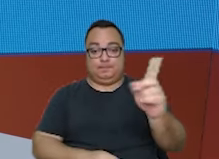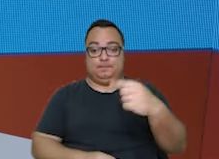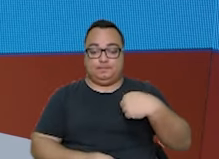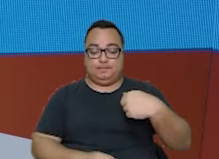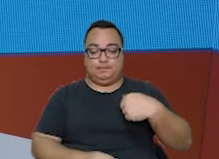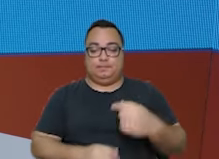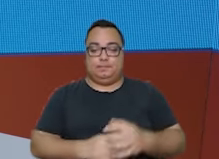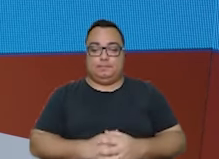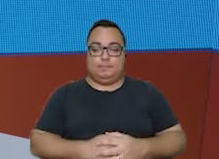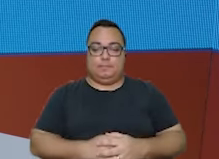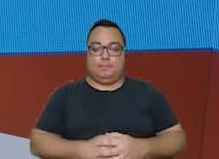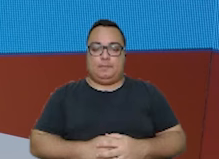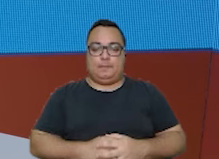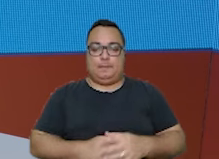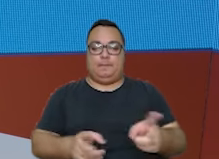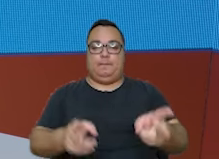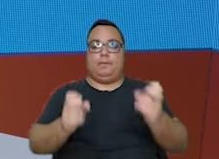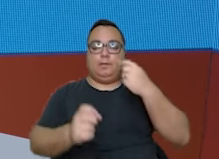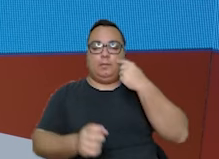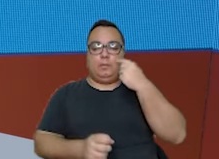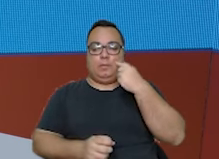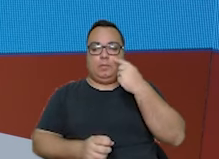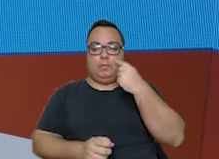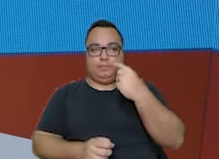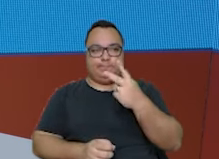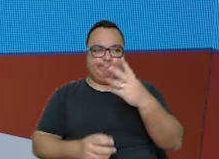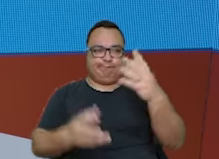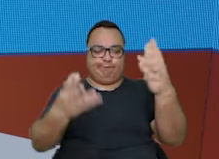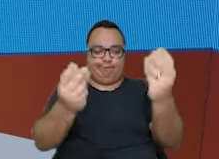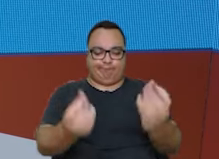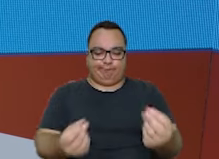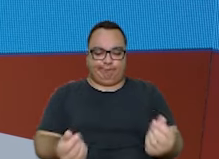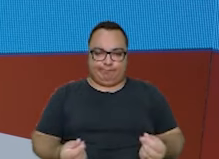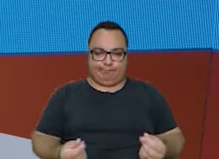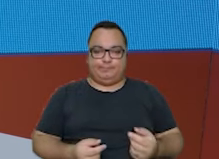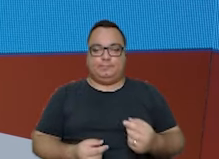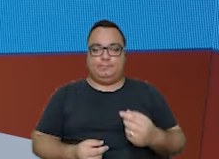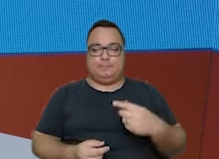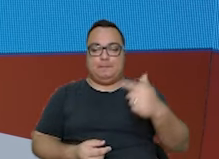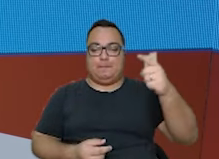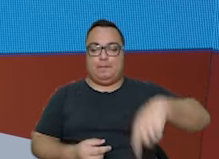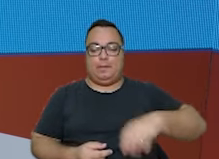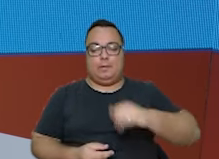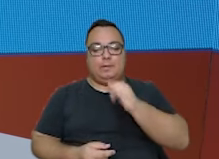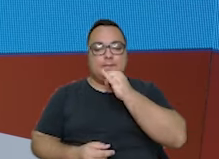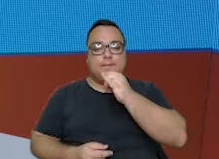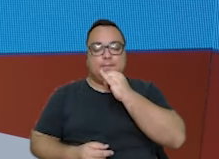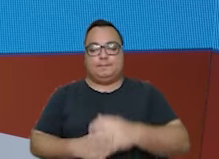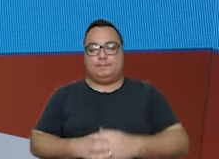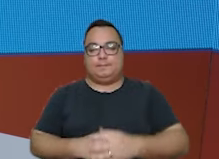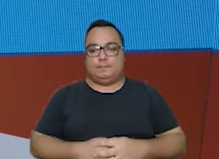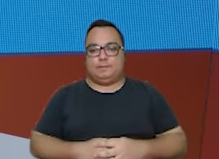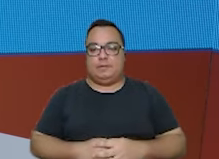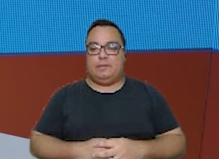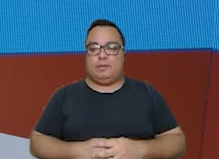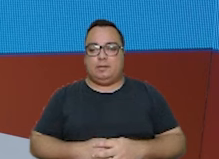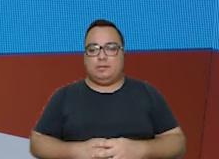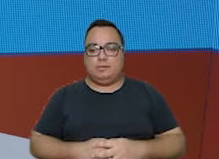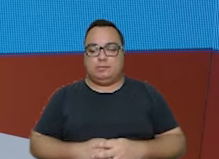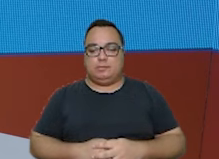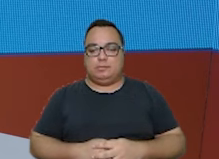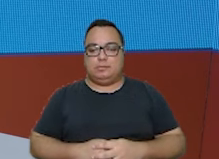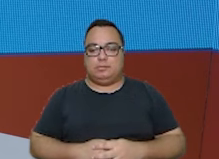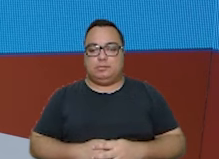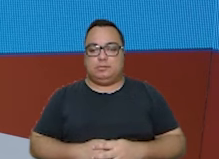ela envolve muitas coisas imperceptíveis inclusive né como uma situação eh de